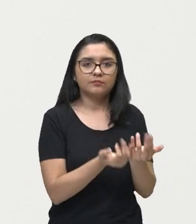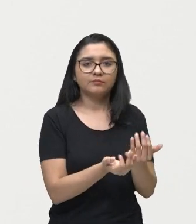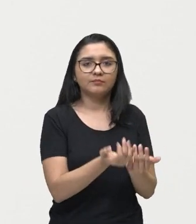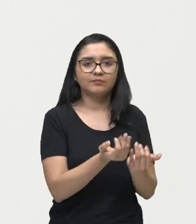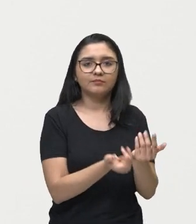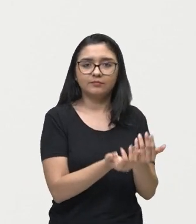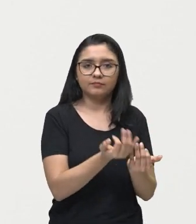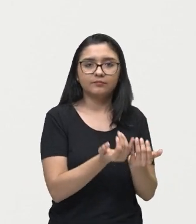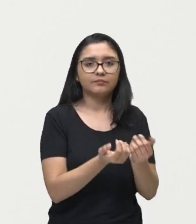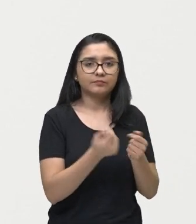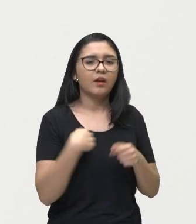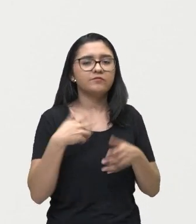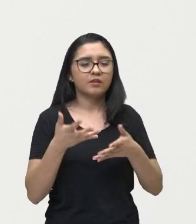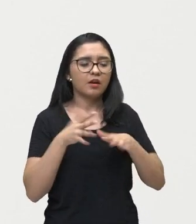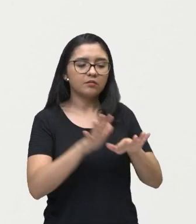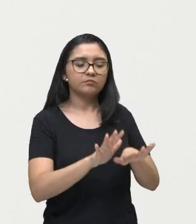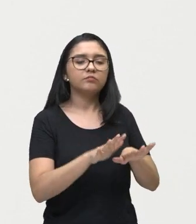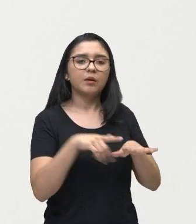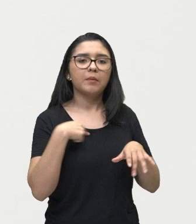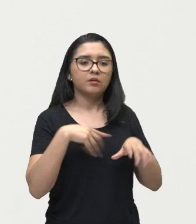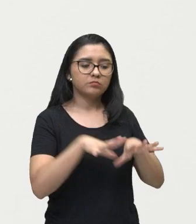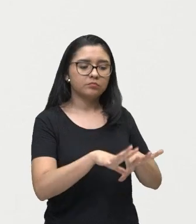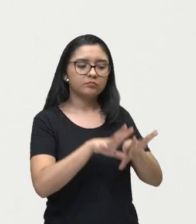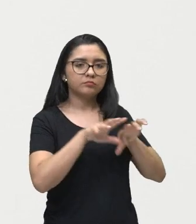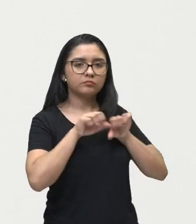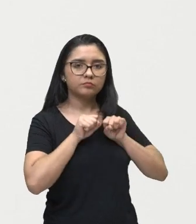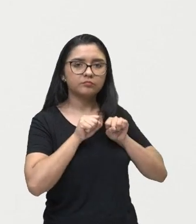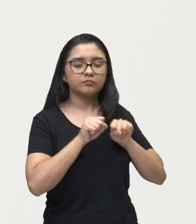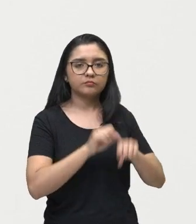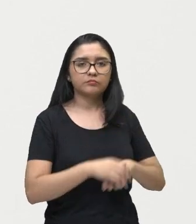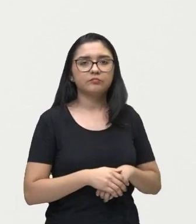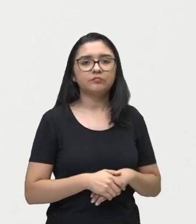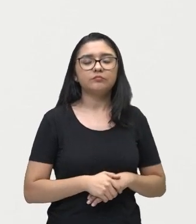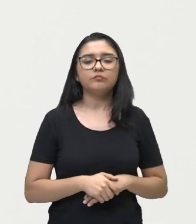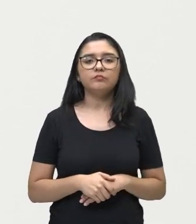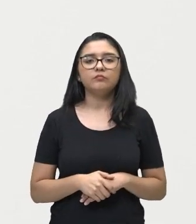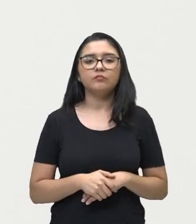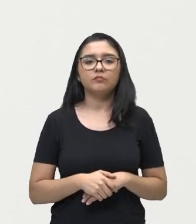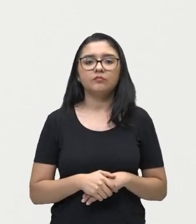o processo de radiação. Aí você tem